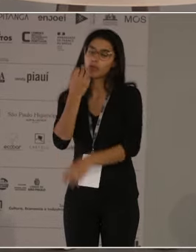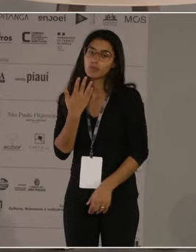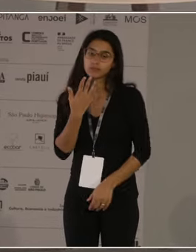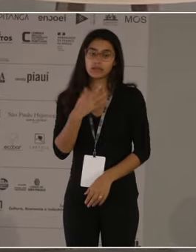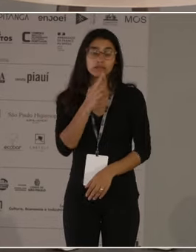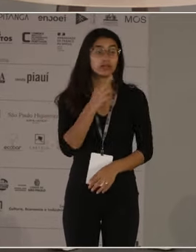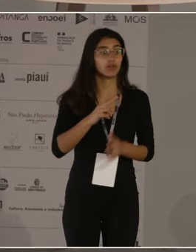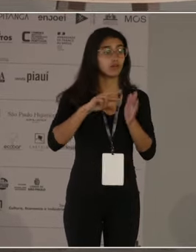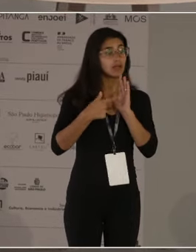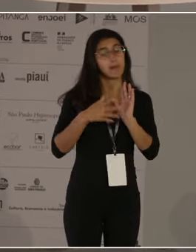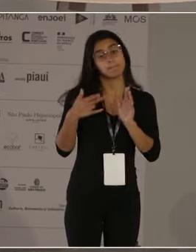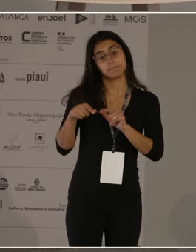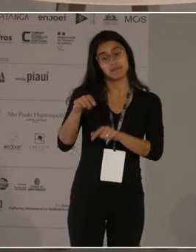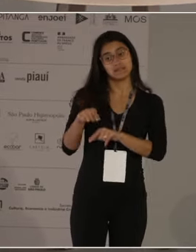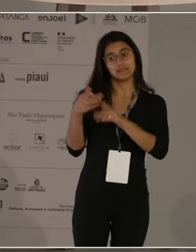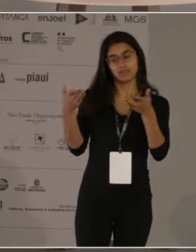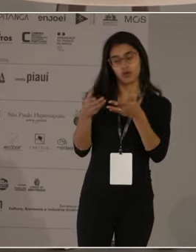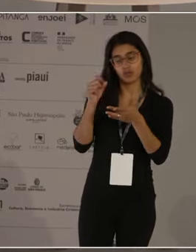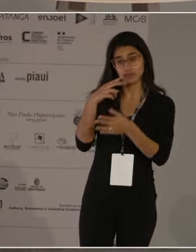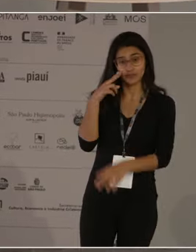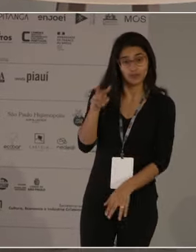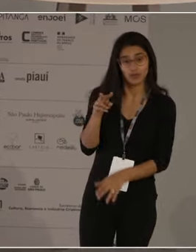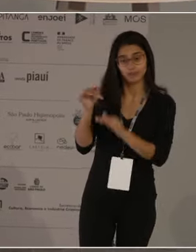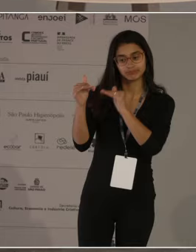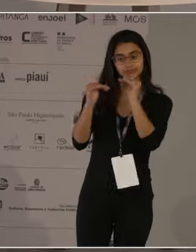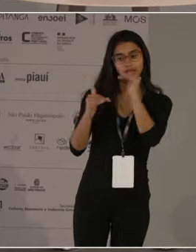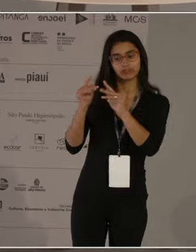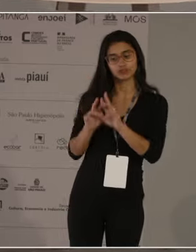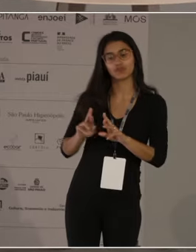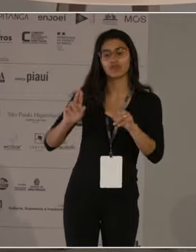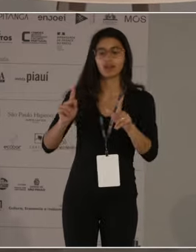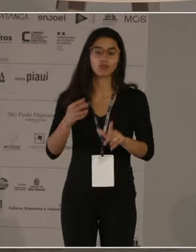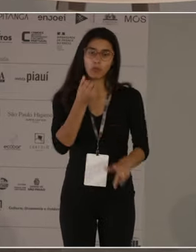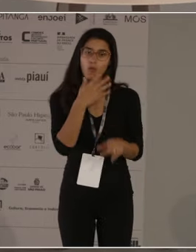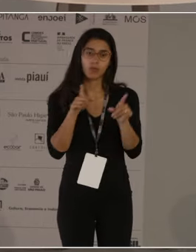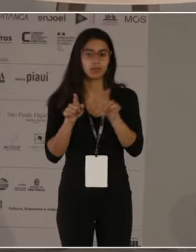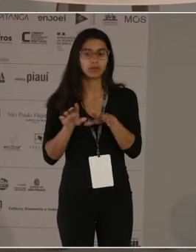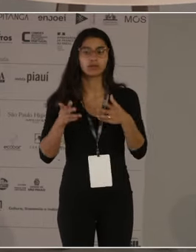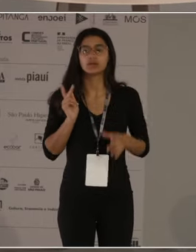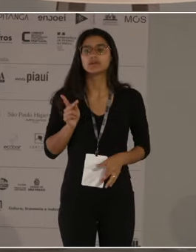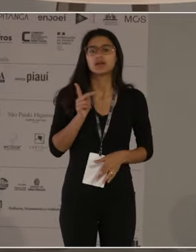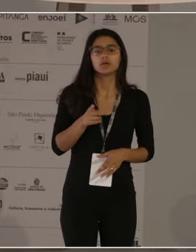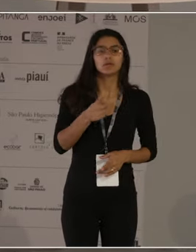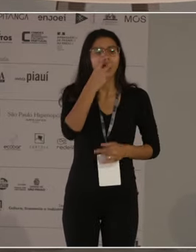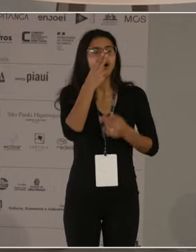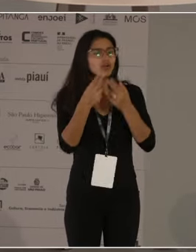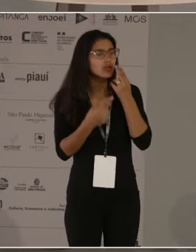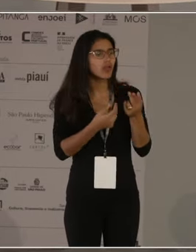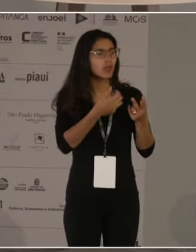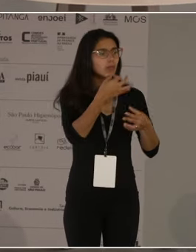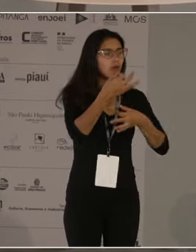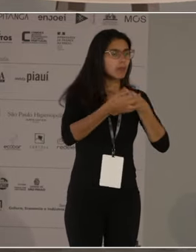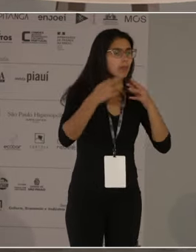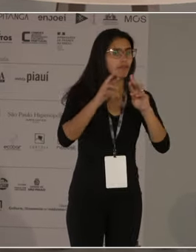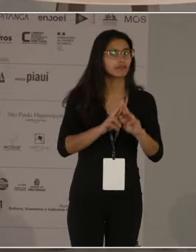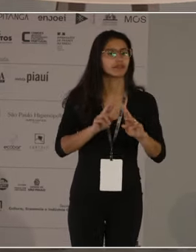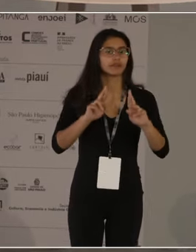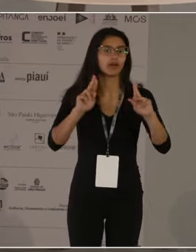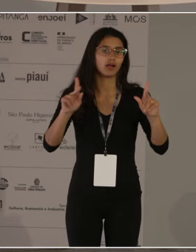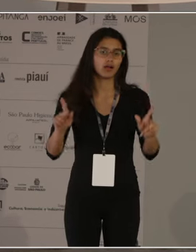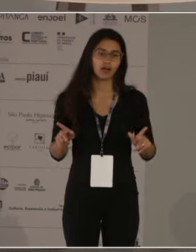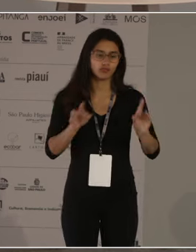resolve a datação, você fala, ah, mas esse sítio, se você for ver o padrão de sedimentação... Então, enfim, eles estão sempre achando algum